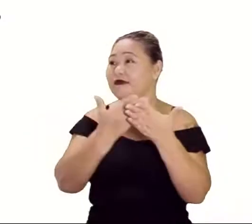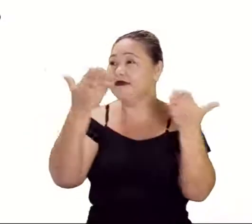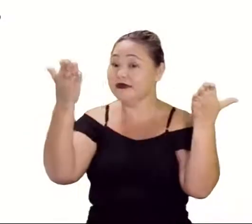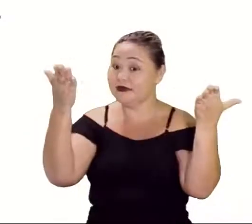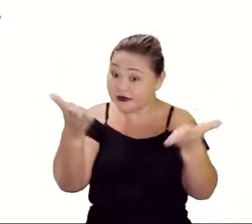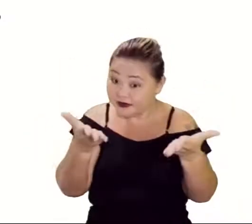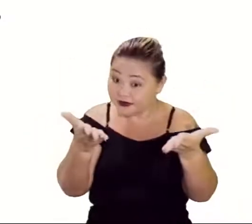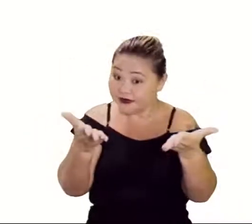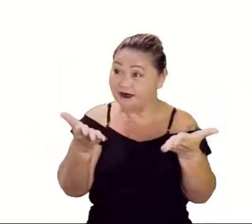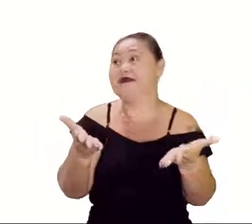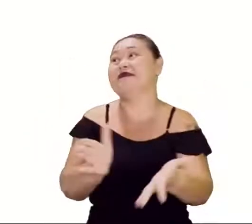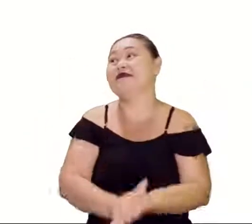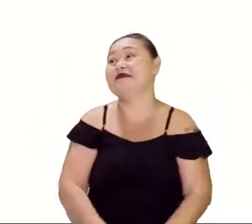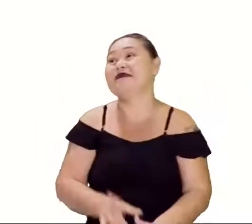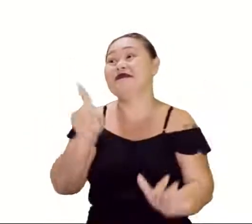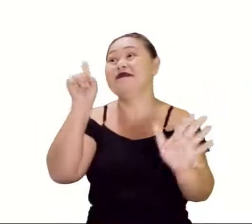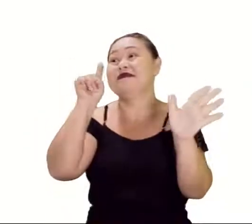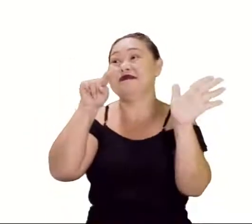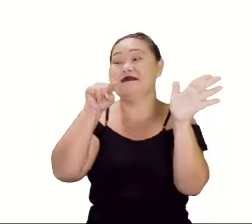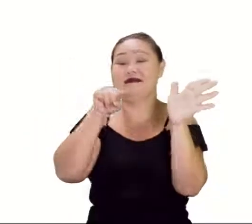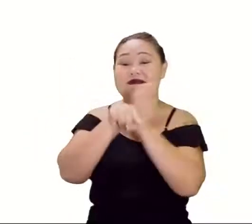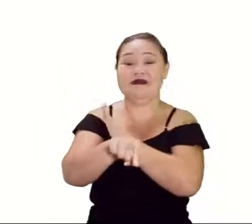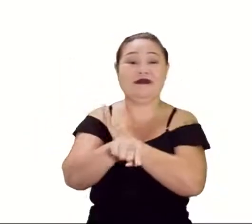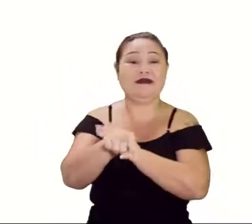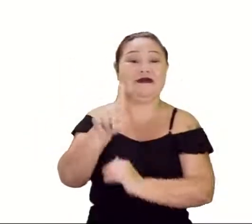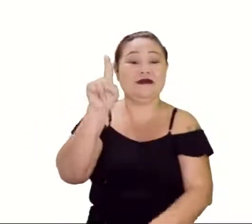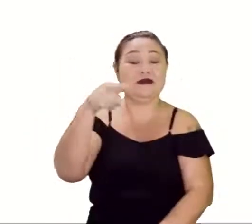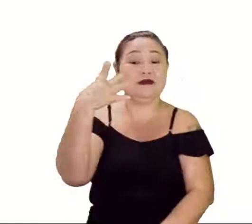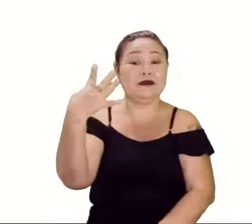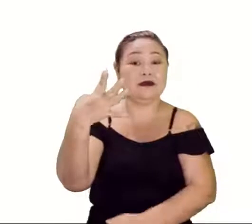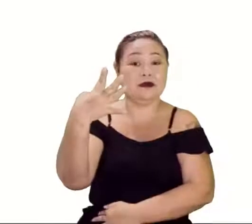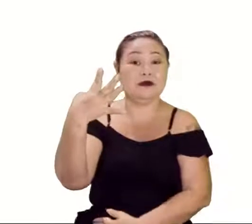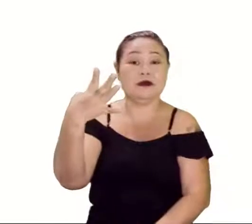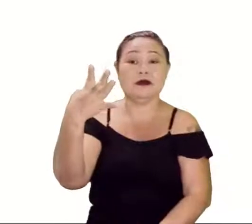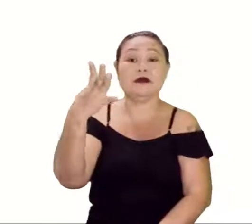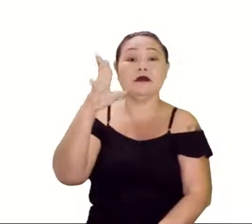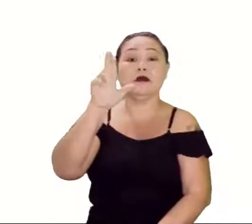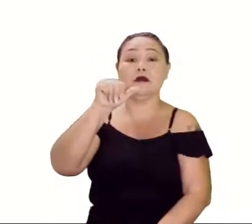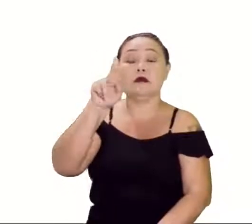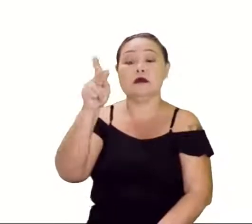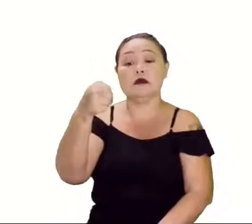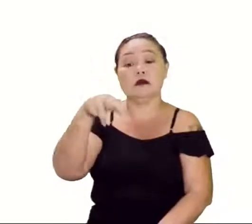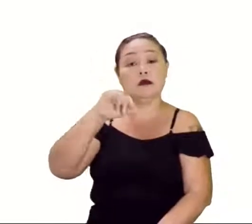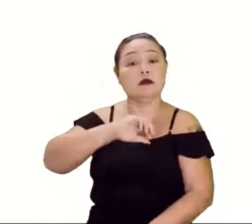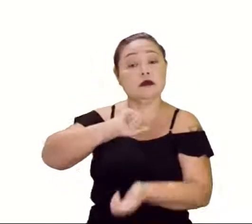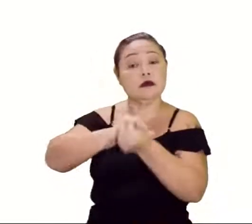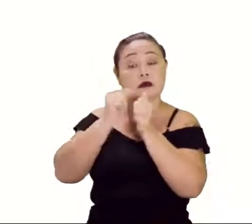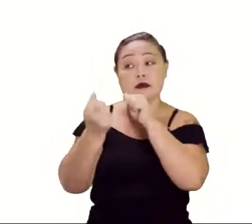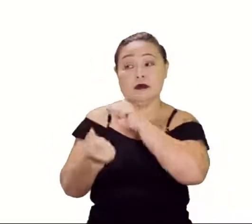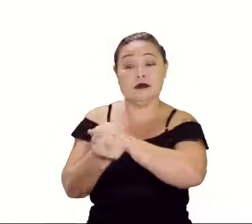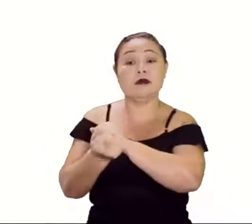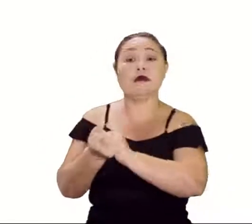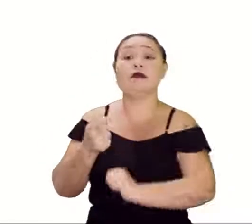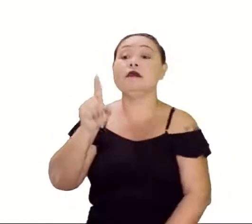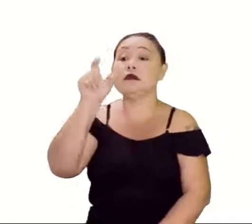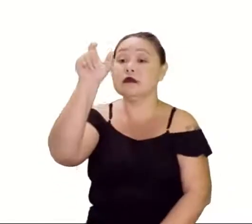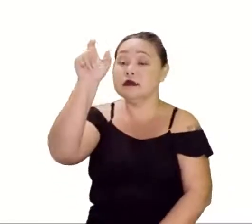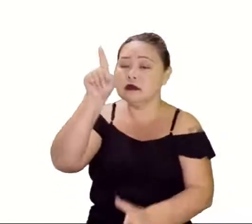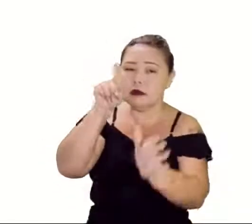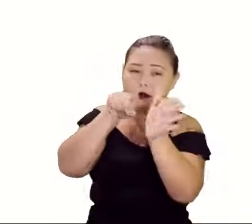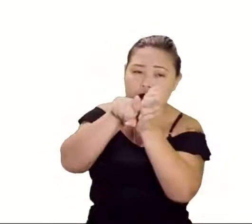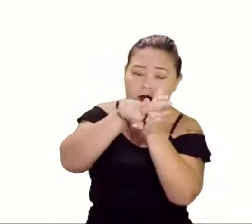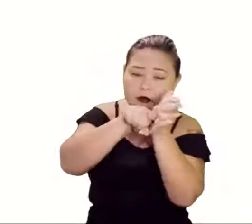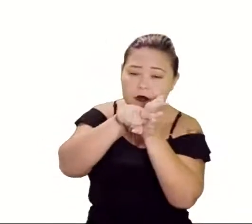hoje. Pergunta de número 4. Essa foi da UNAMA e está adaptada. Em